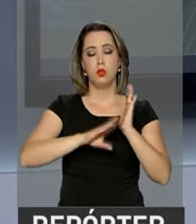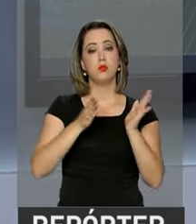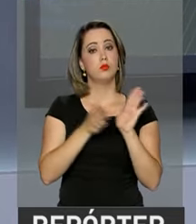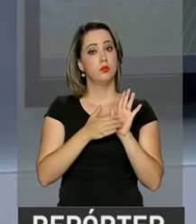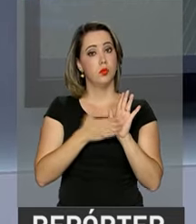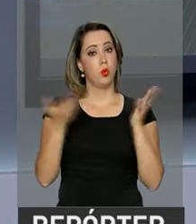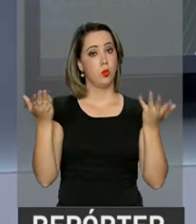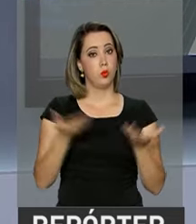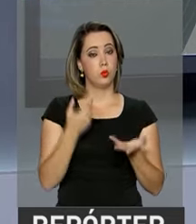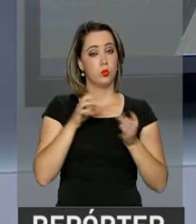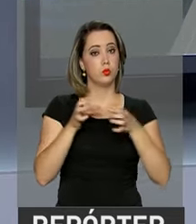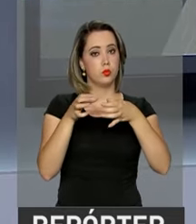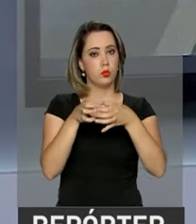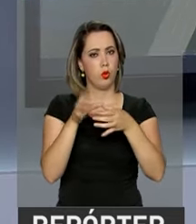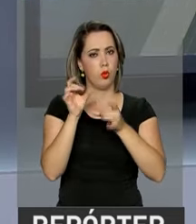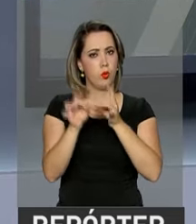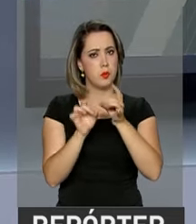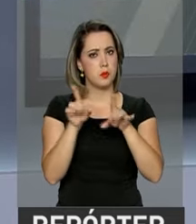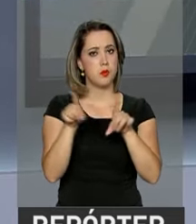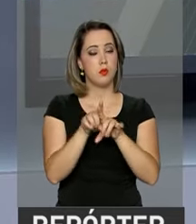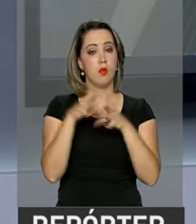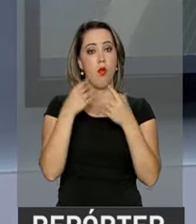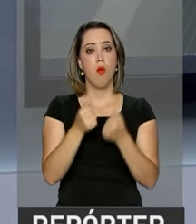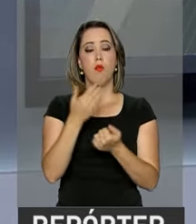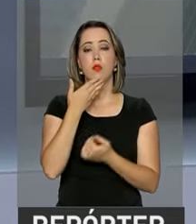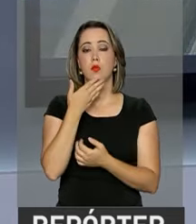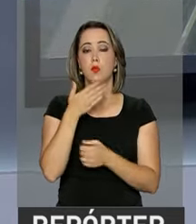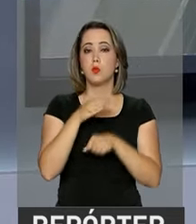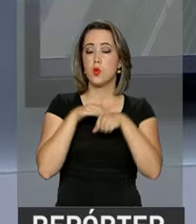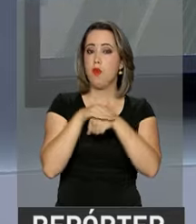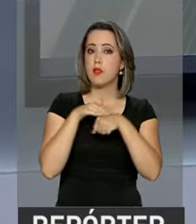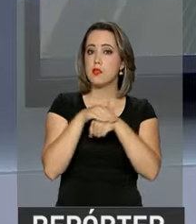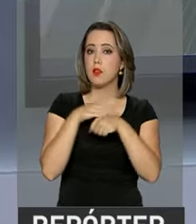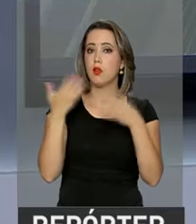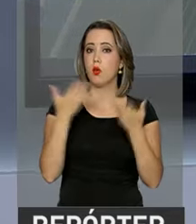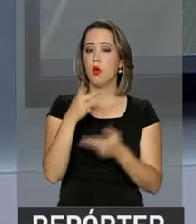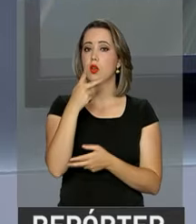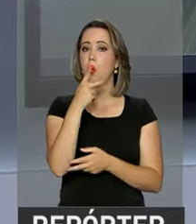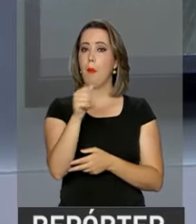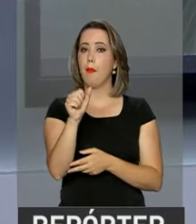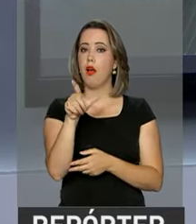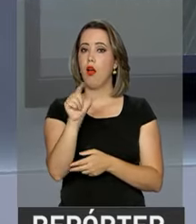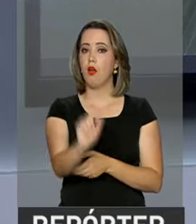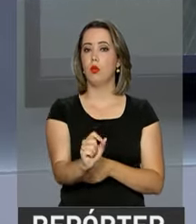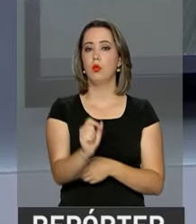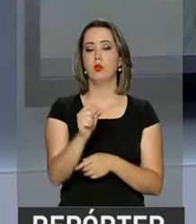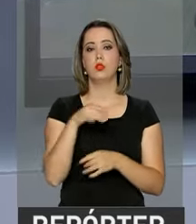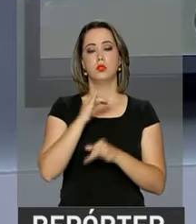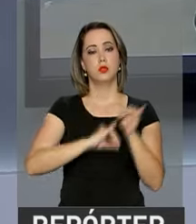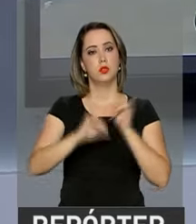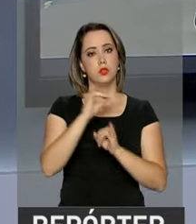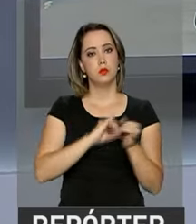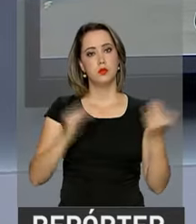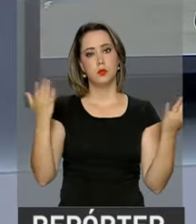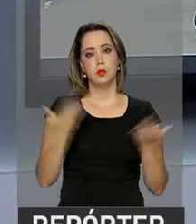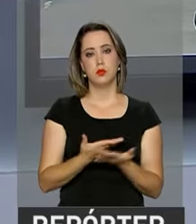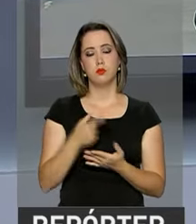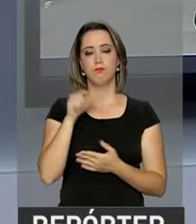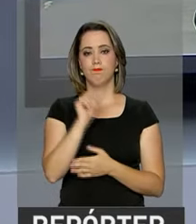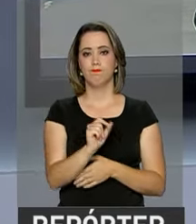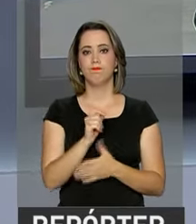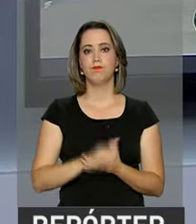apresentado hoje à com nós vamos então conversar com o repórter Paulo L sávia que tem as informações ao vivo sobre esse